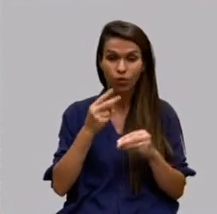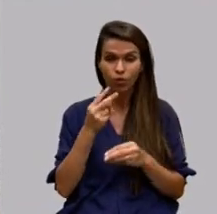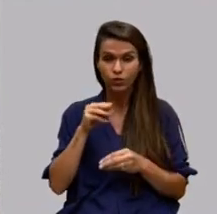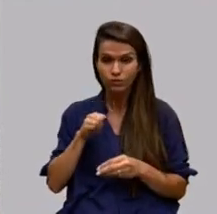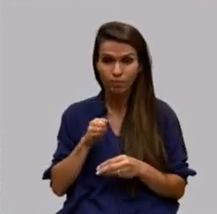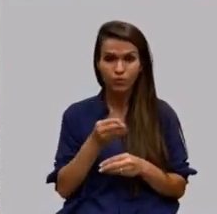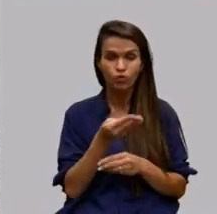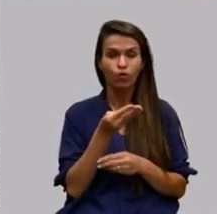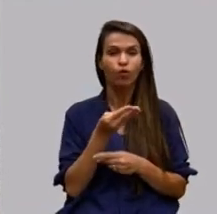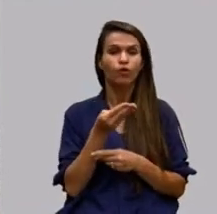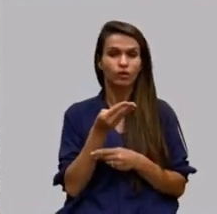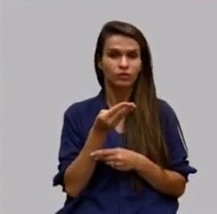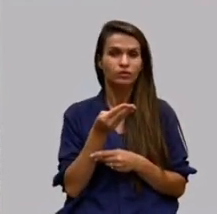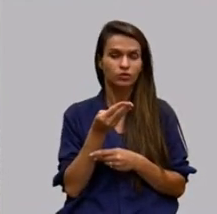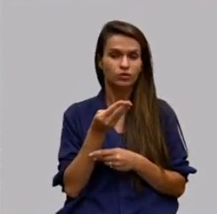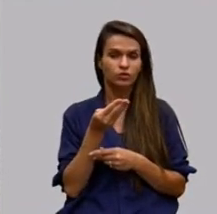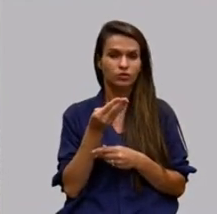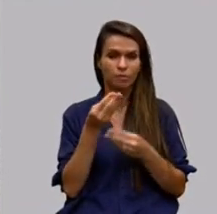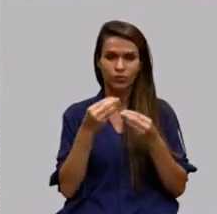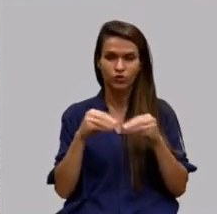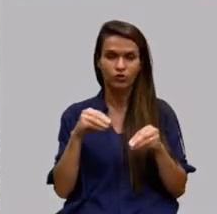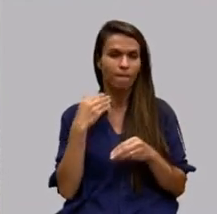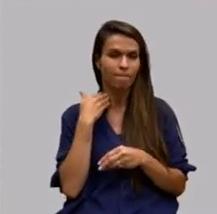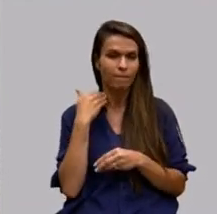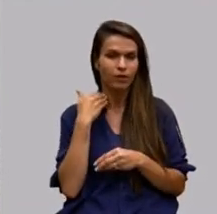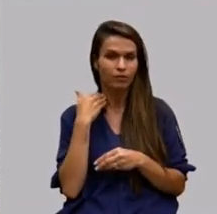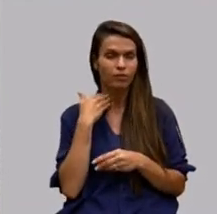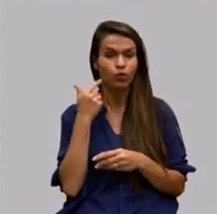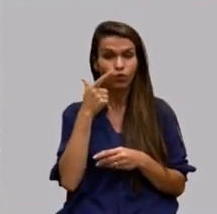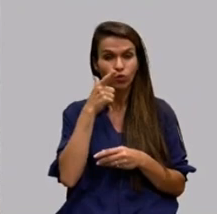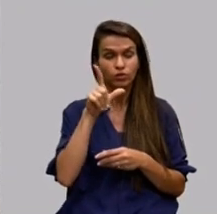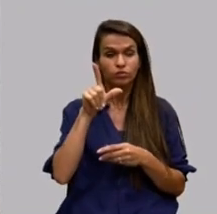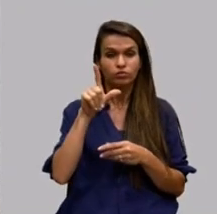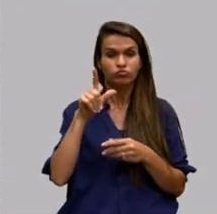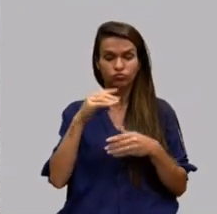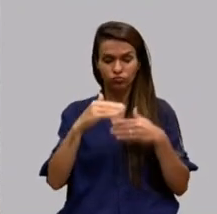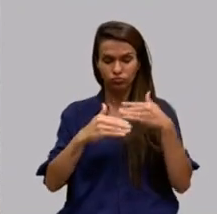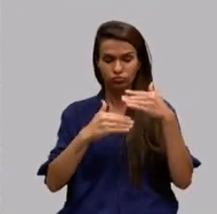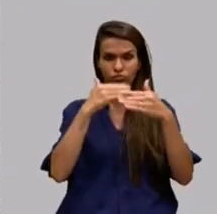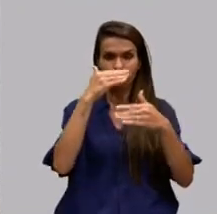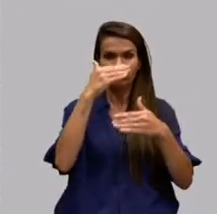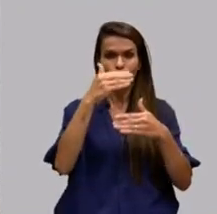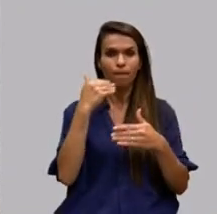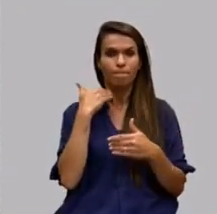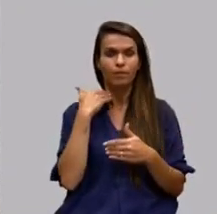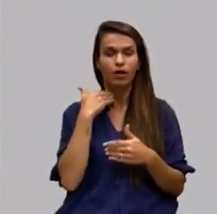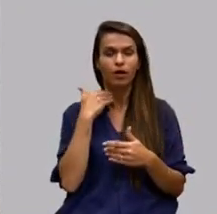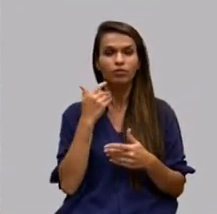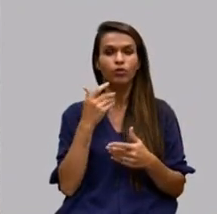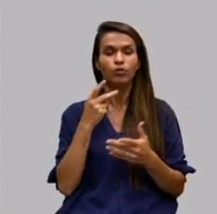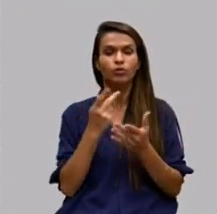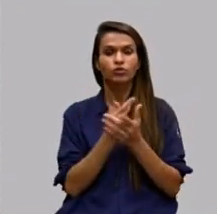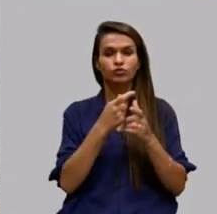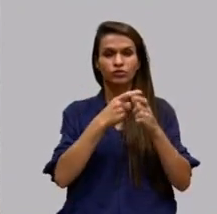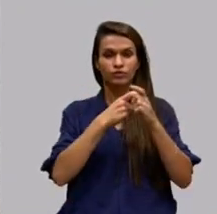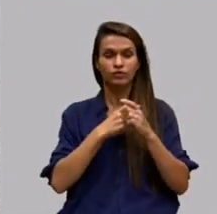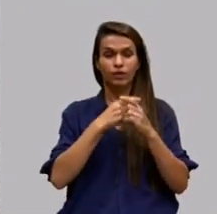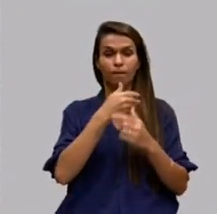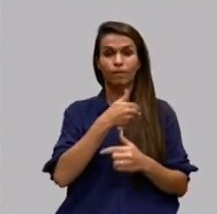Para salvar o banco, 2 bilhões dos 9 bilhões e meio se tornaram dívida pública. Como é que eles são dívida